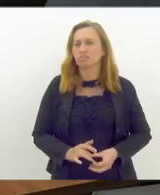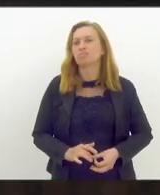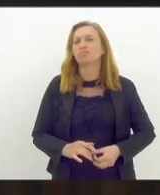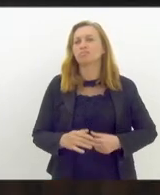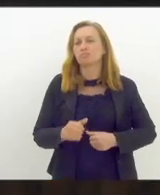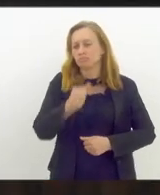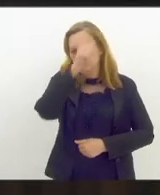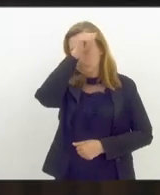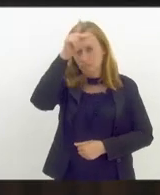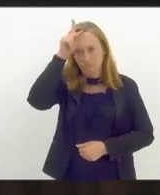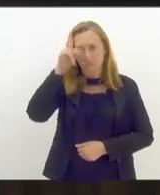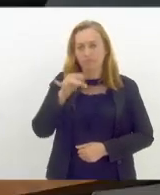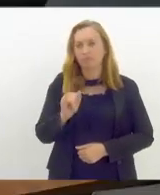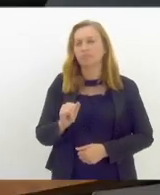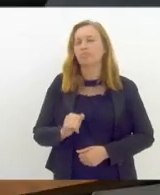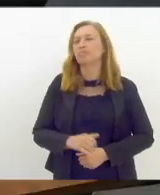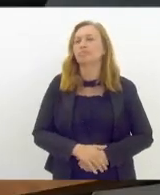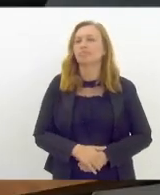deputado Gustavo Tutuca.